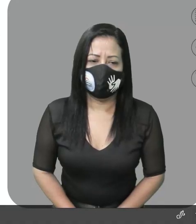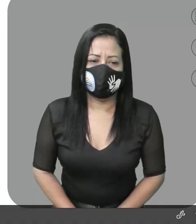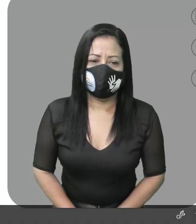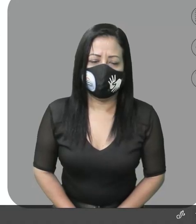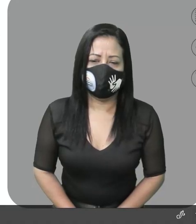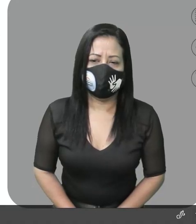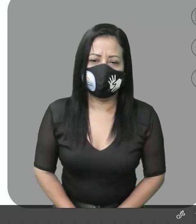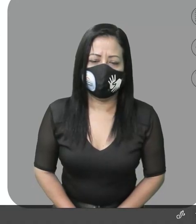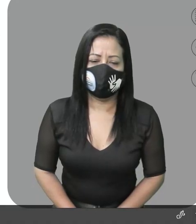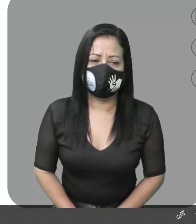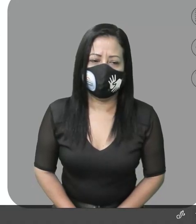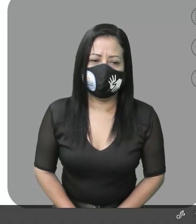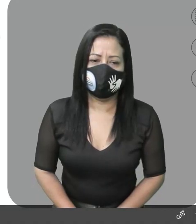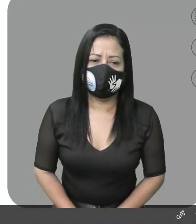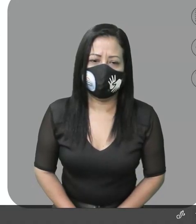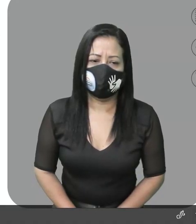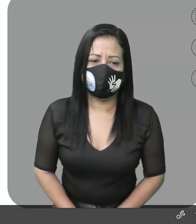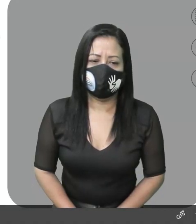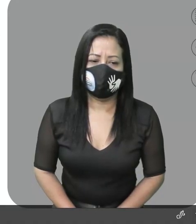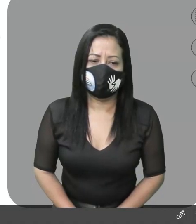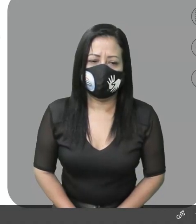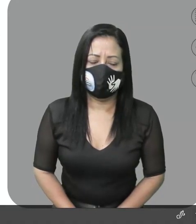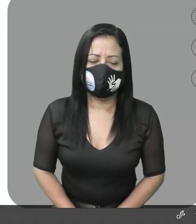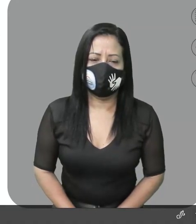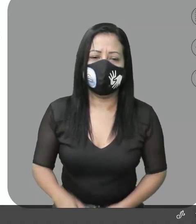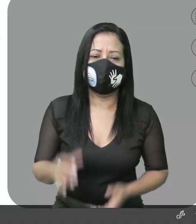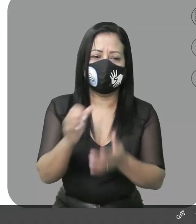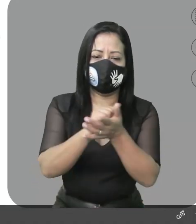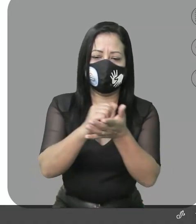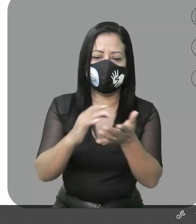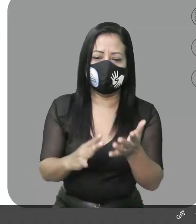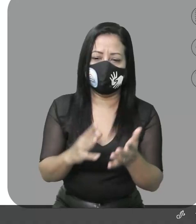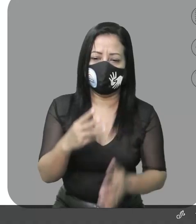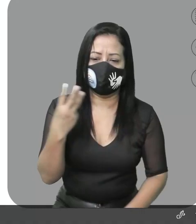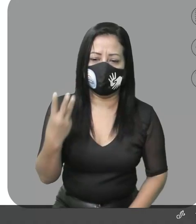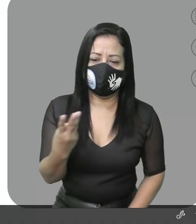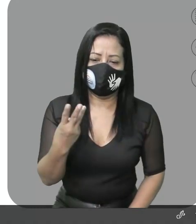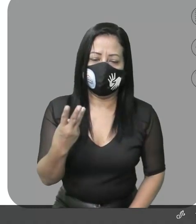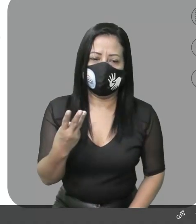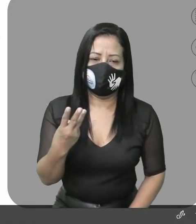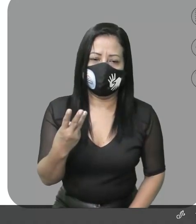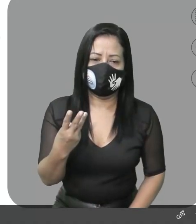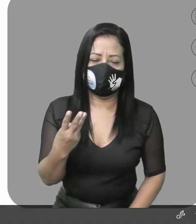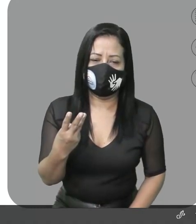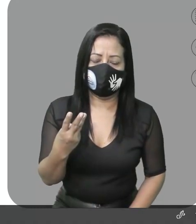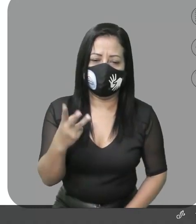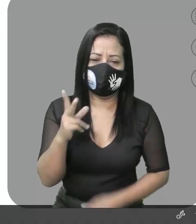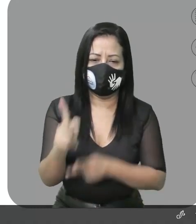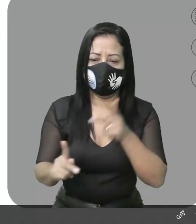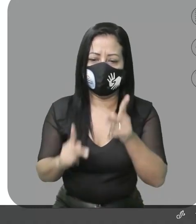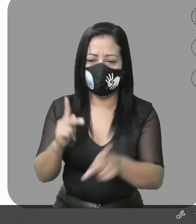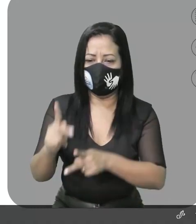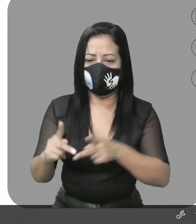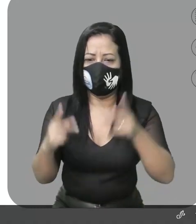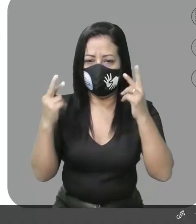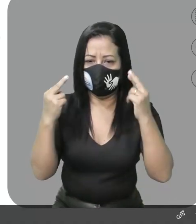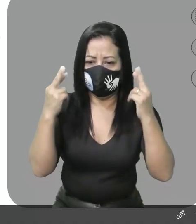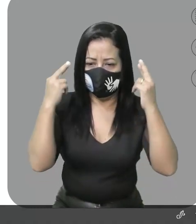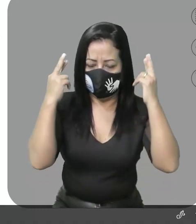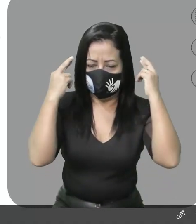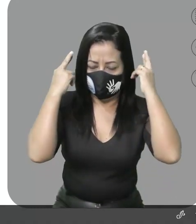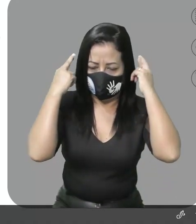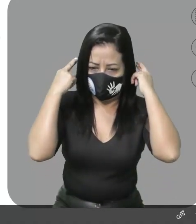de Maria Beatriz. Fala o seguinte: a civilização grega atingiu seu